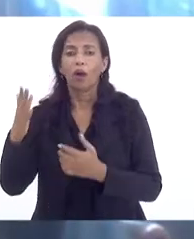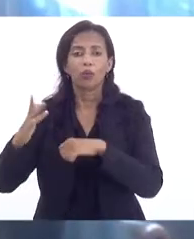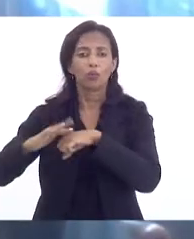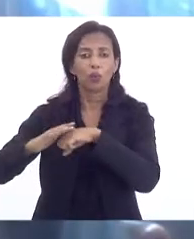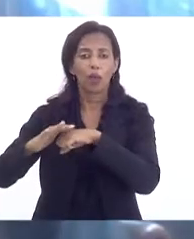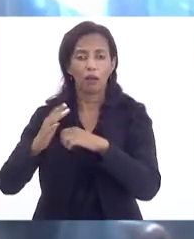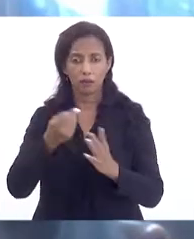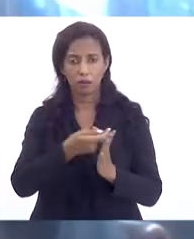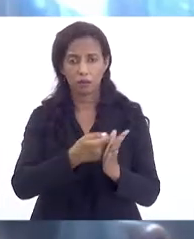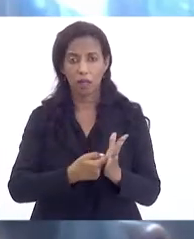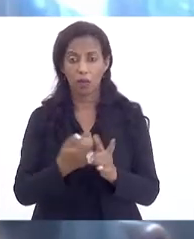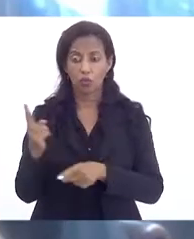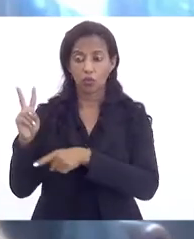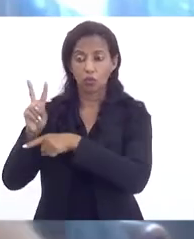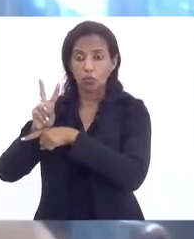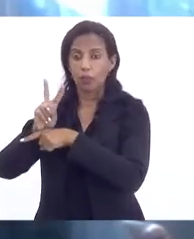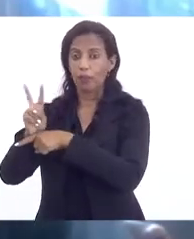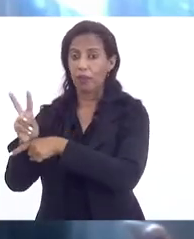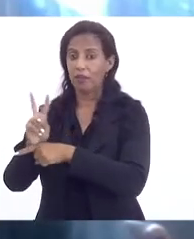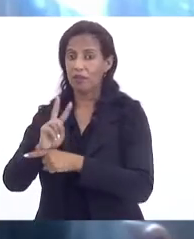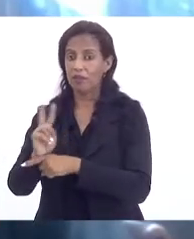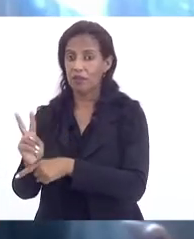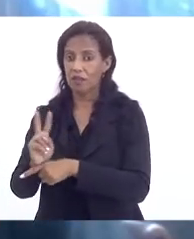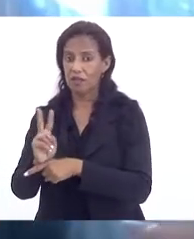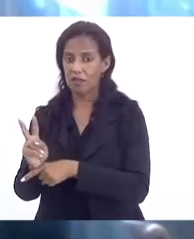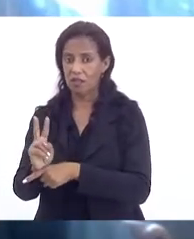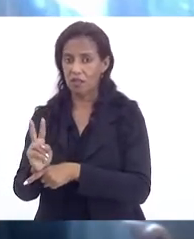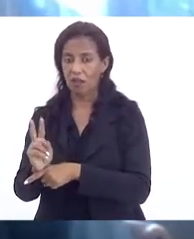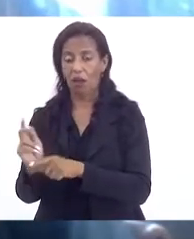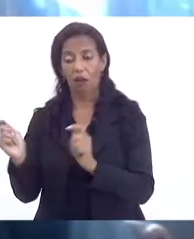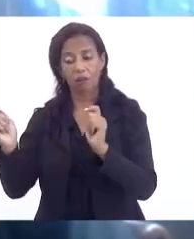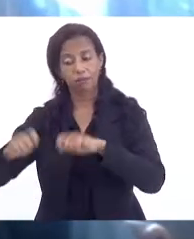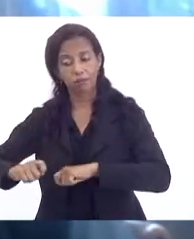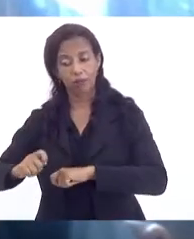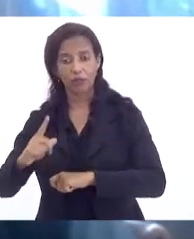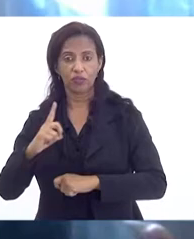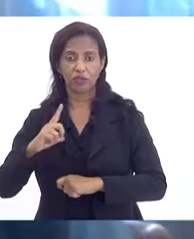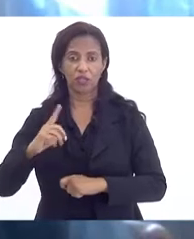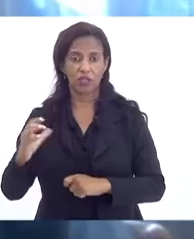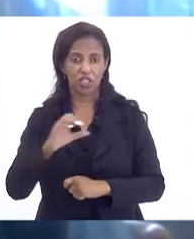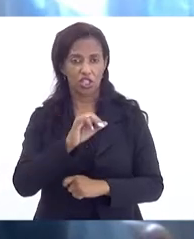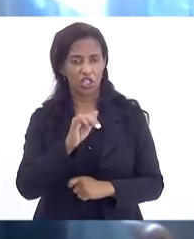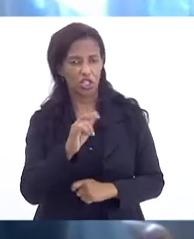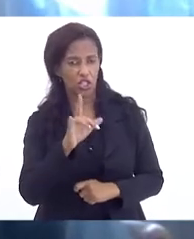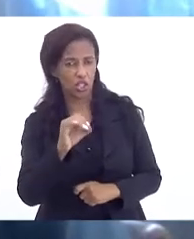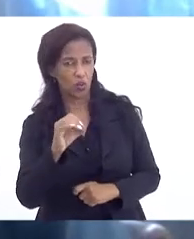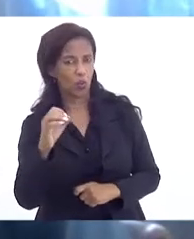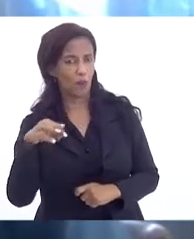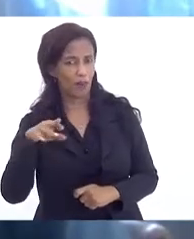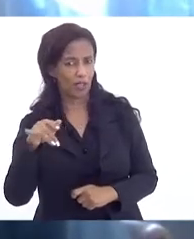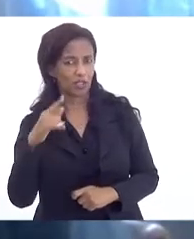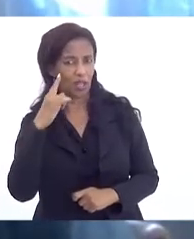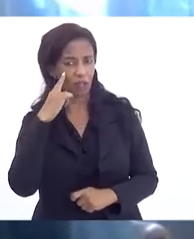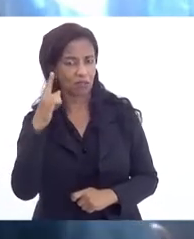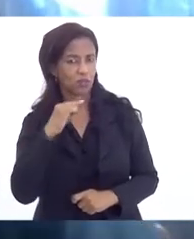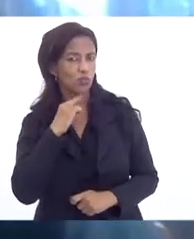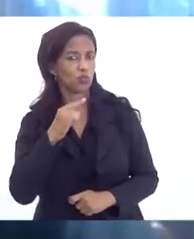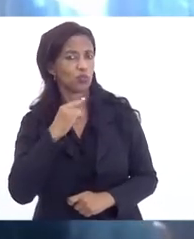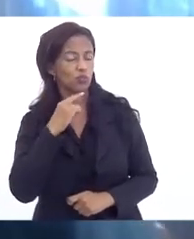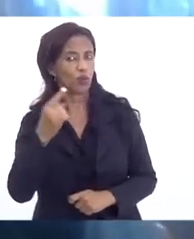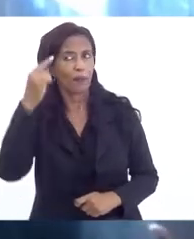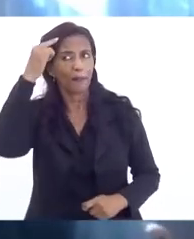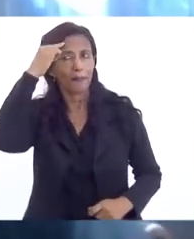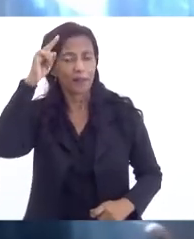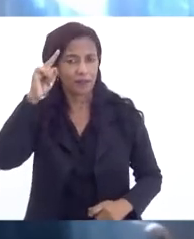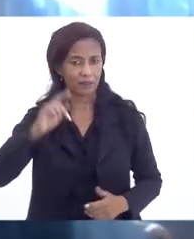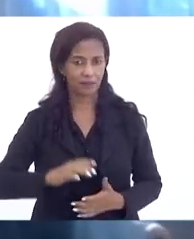A supervisão, bom, poderia ter. O deputado Chico Machado levantou essa questão aqui. Agora, vamos